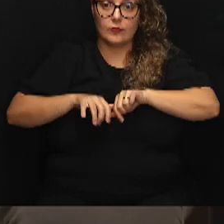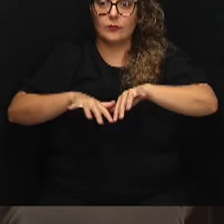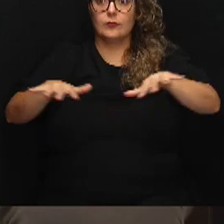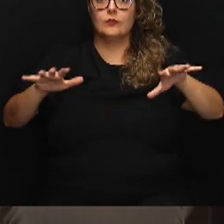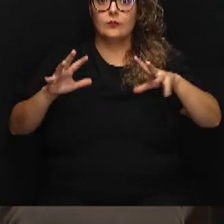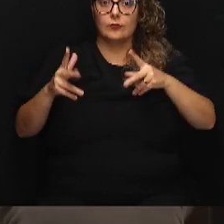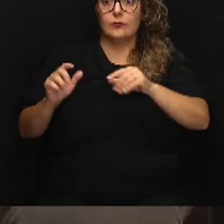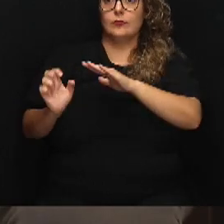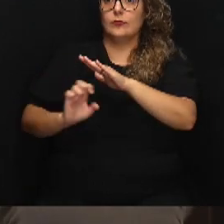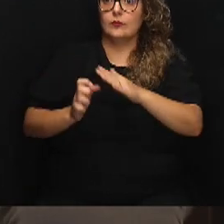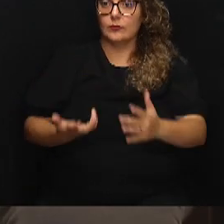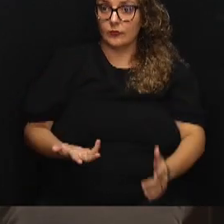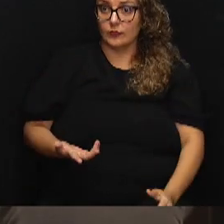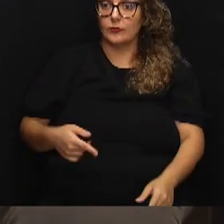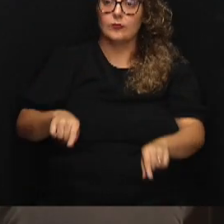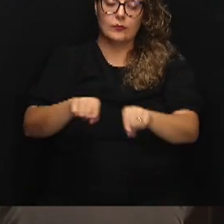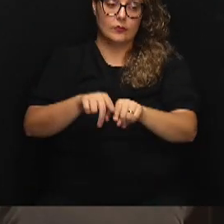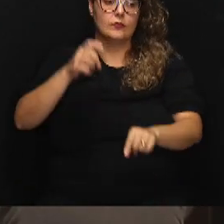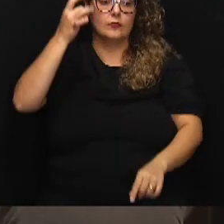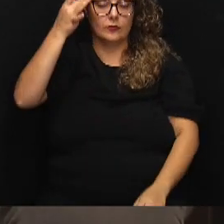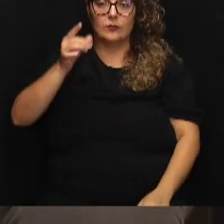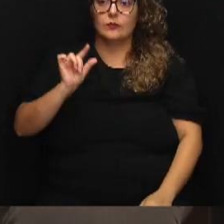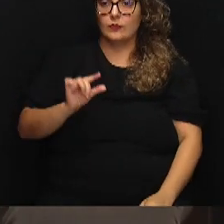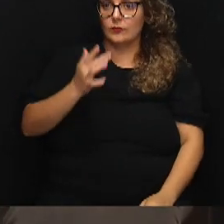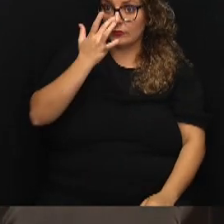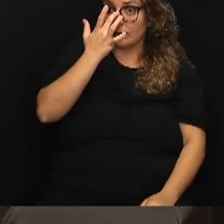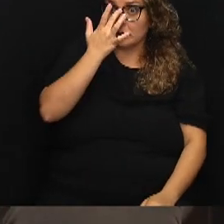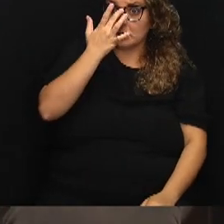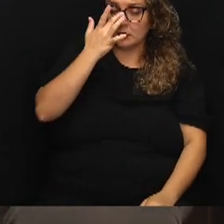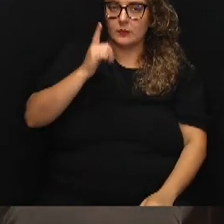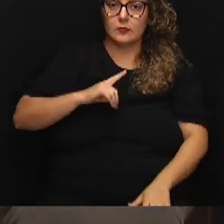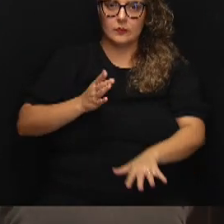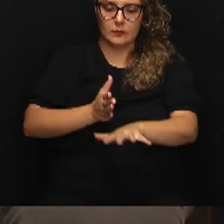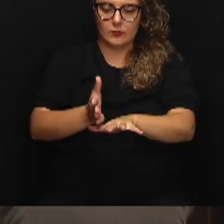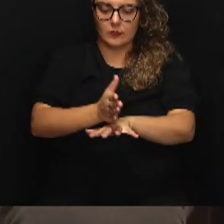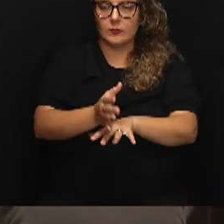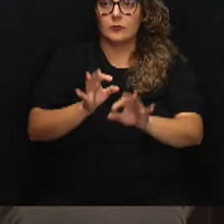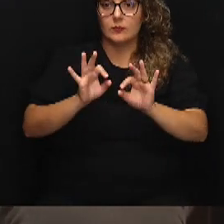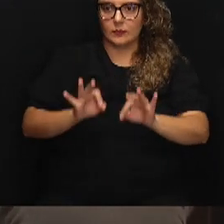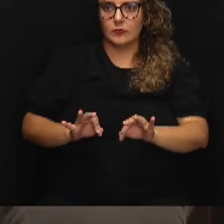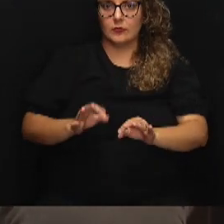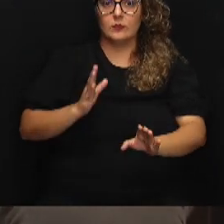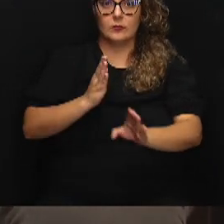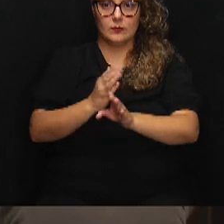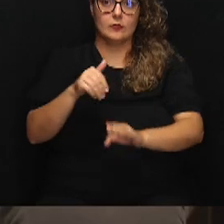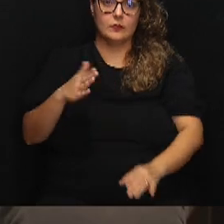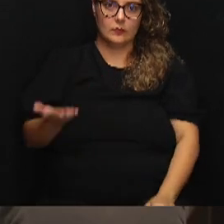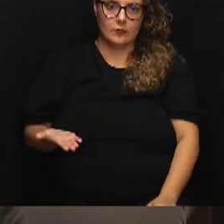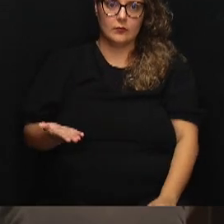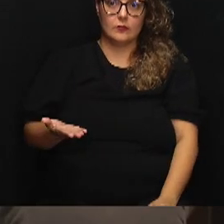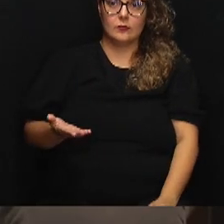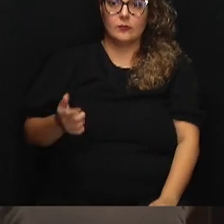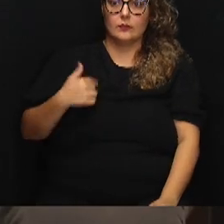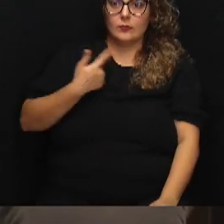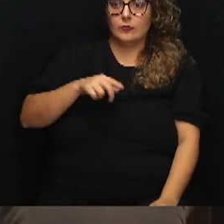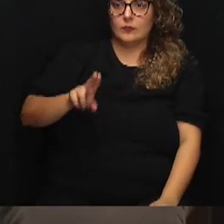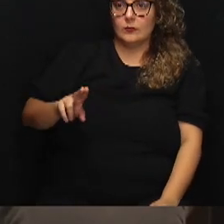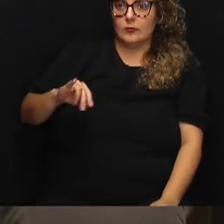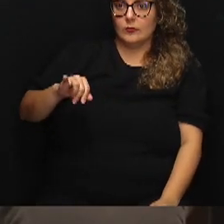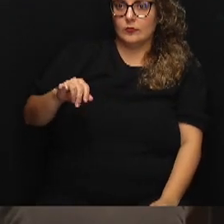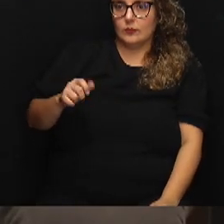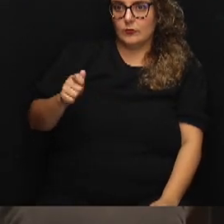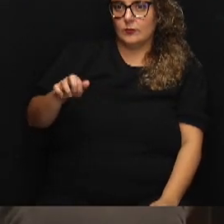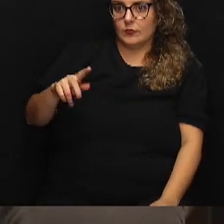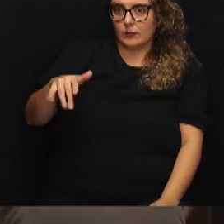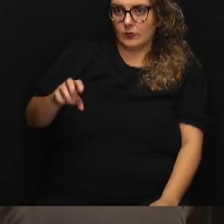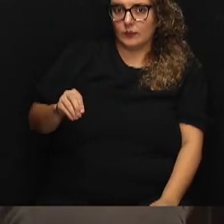todo, né? Então isso também facilita um pouco você ter as vertentes corretas onde você se identifica mais. A gente usa um jargão na seleção que é ter a